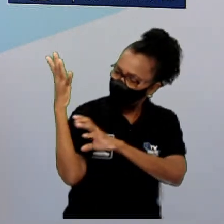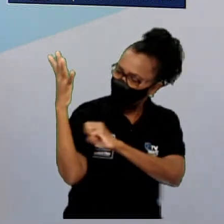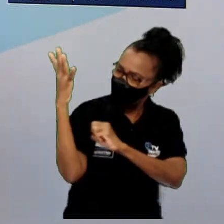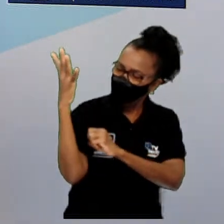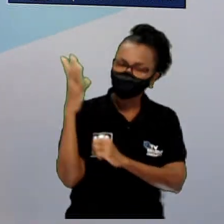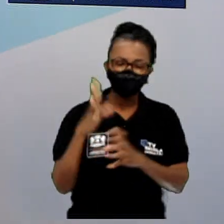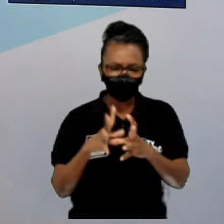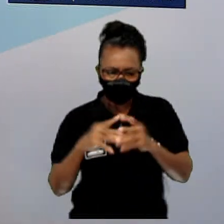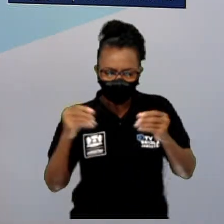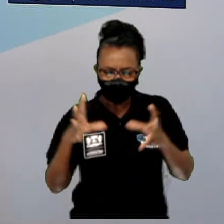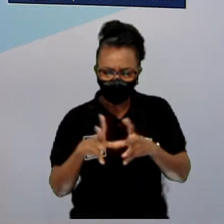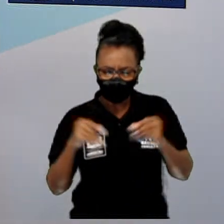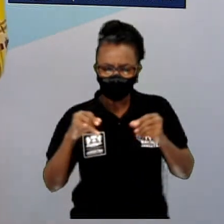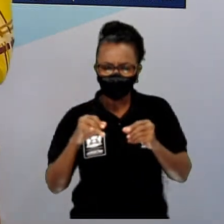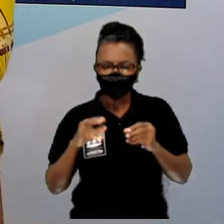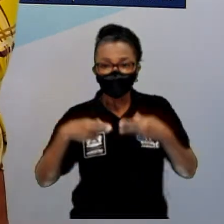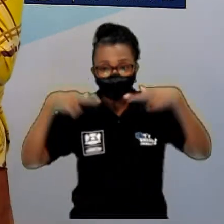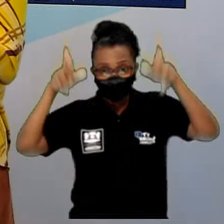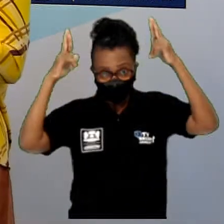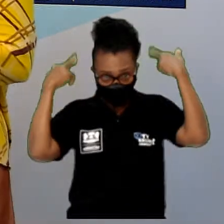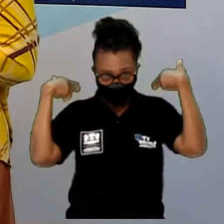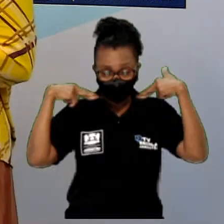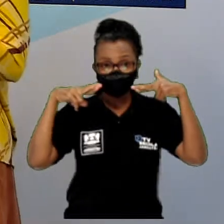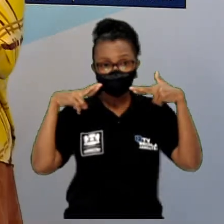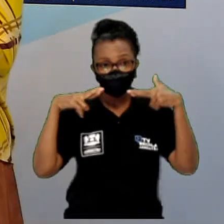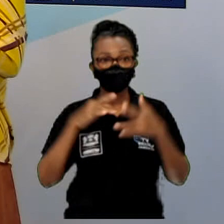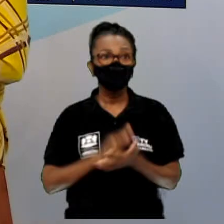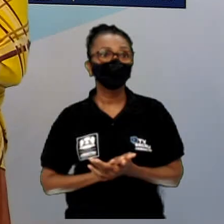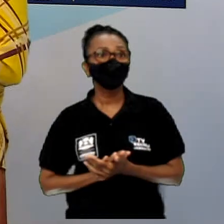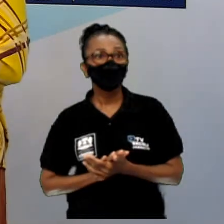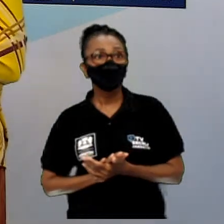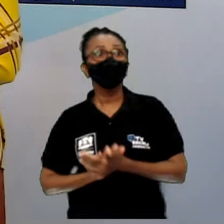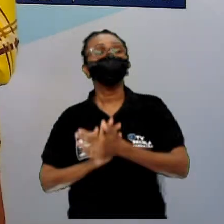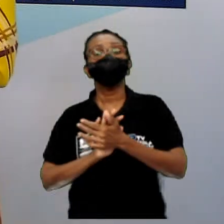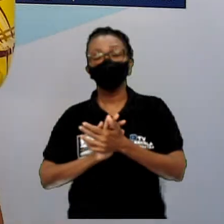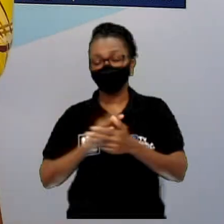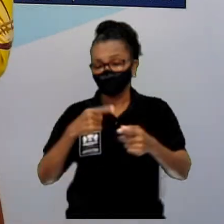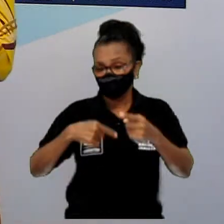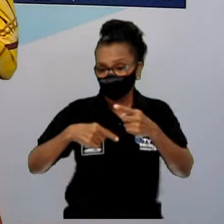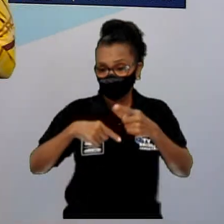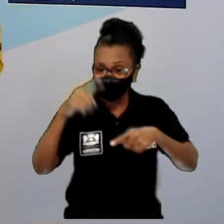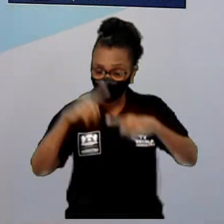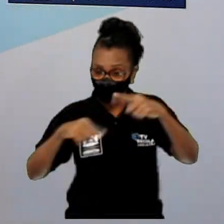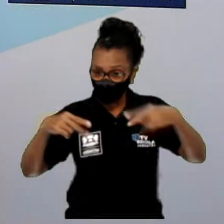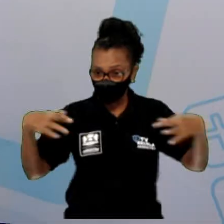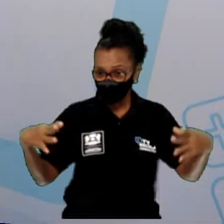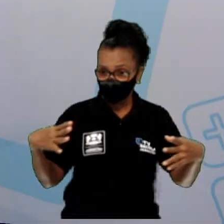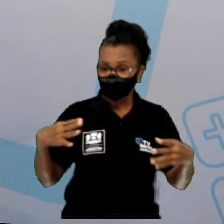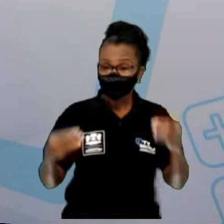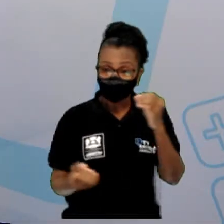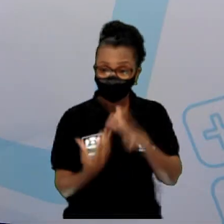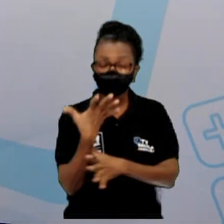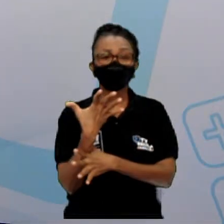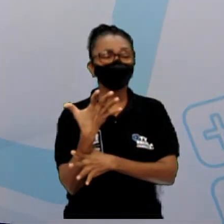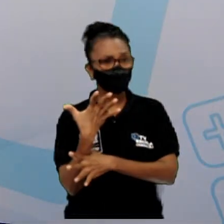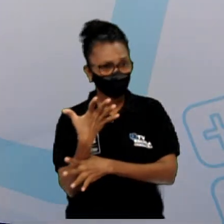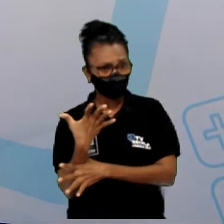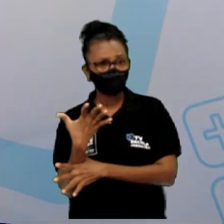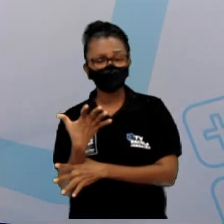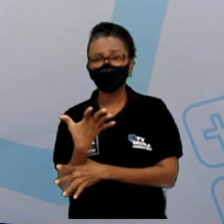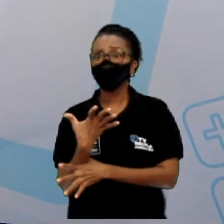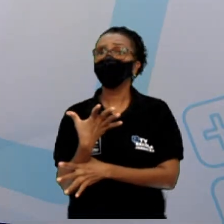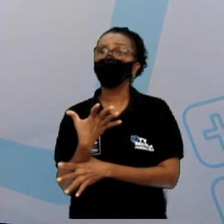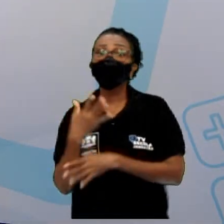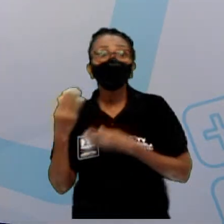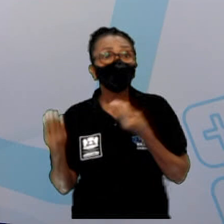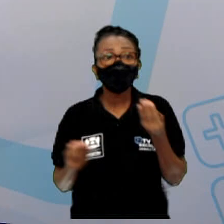de um animal, não é? E os materiais artificiais são aqueles que são